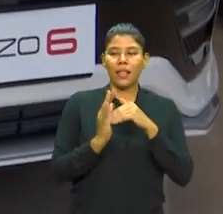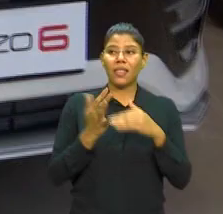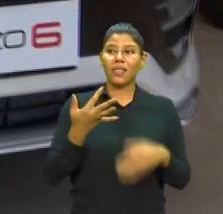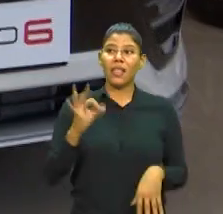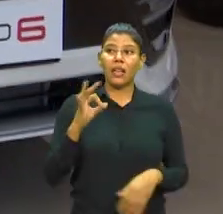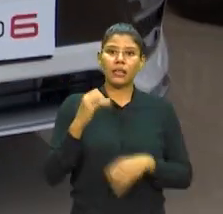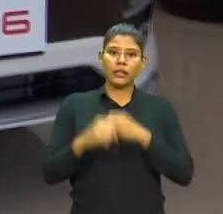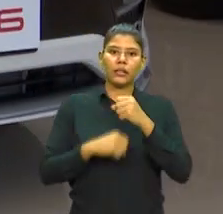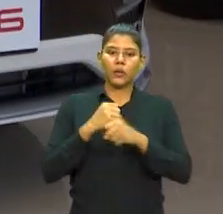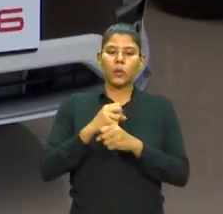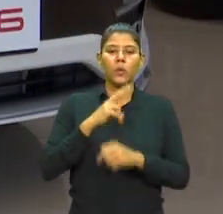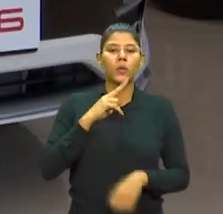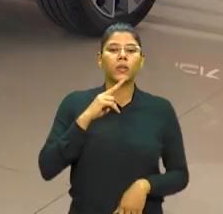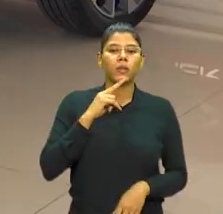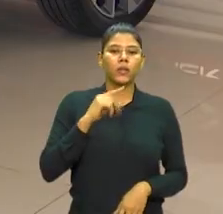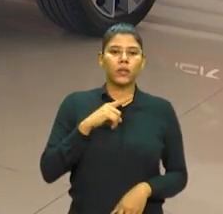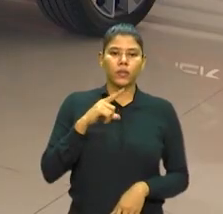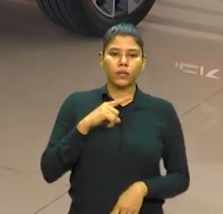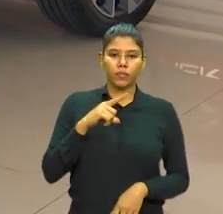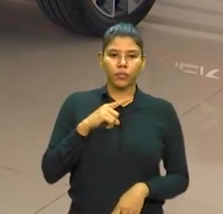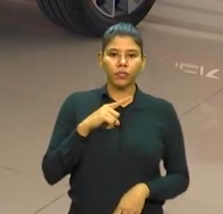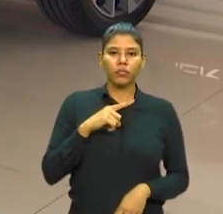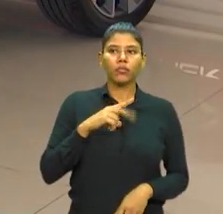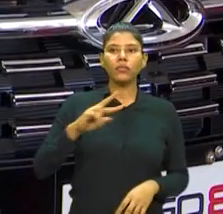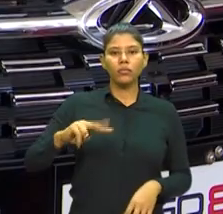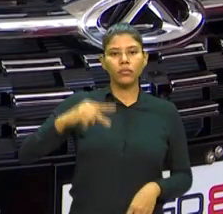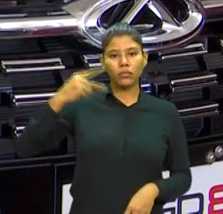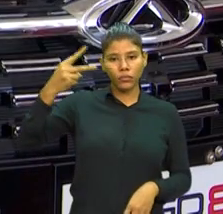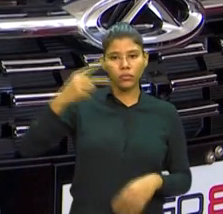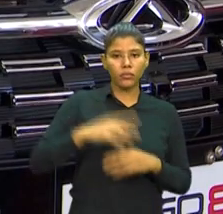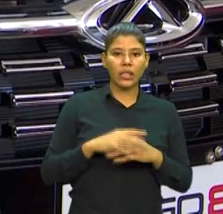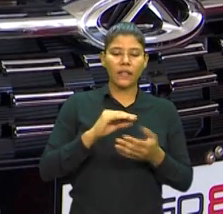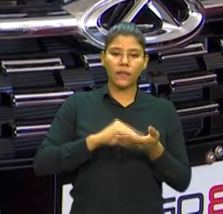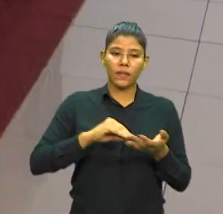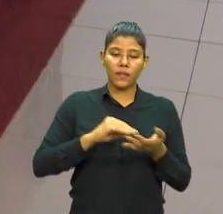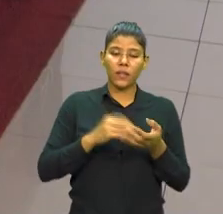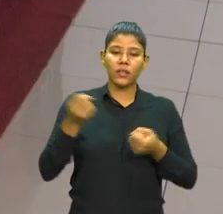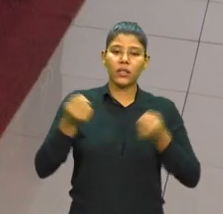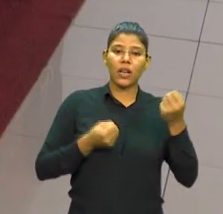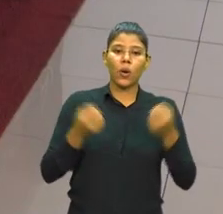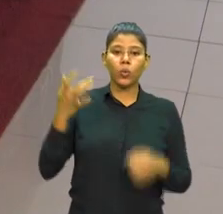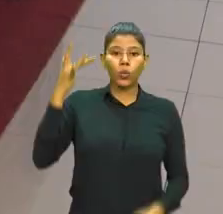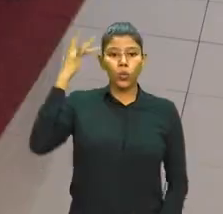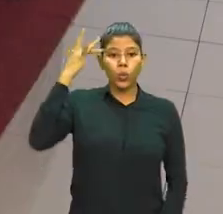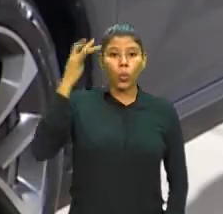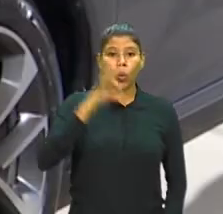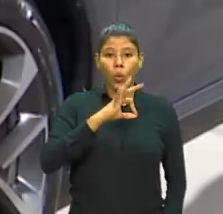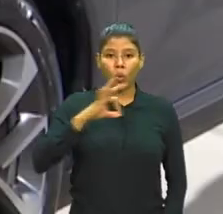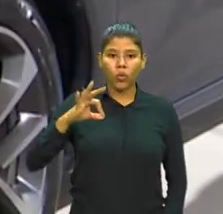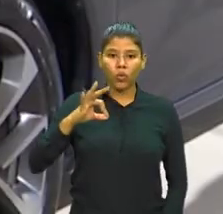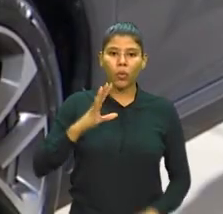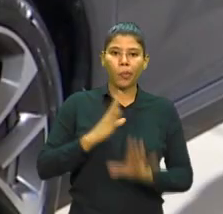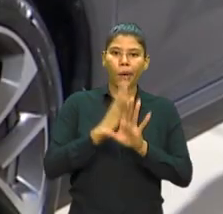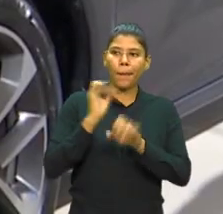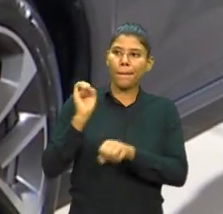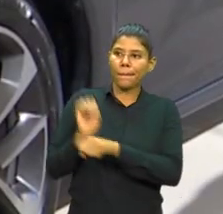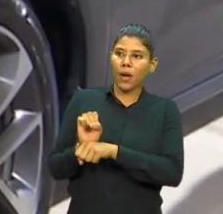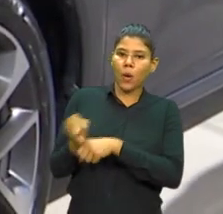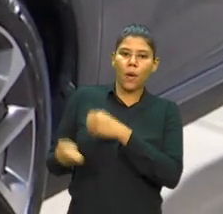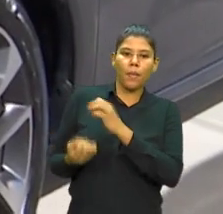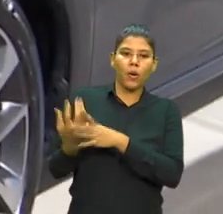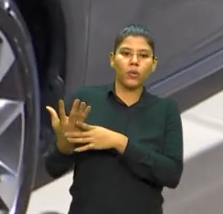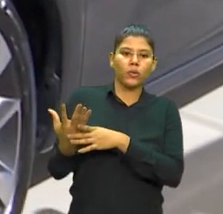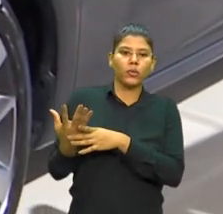primeiro semestre de 2021 a falta de carros novos que sofreram com a paralisação das Produções fez com que a procura por